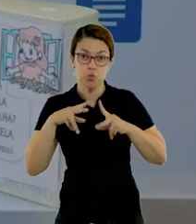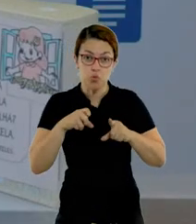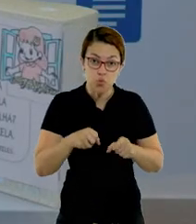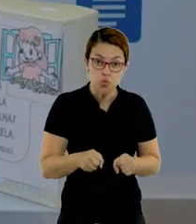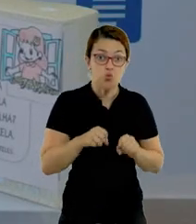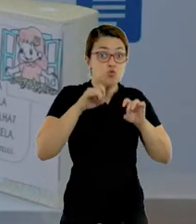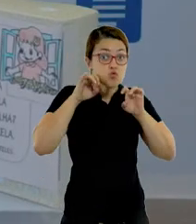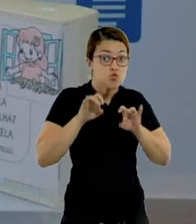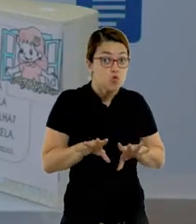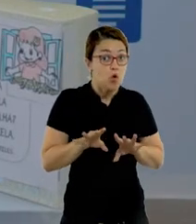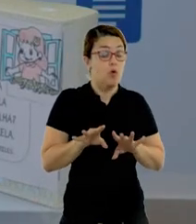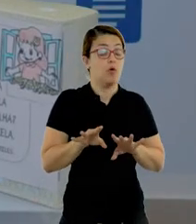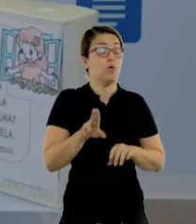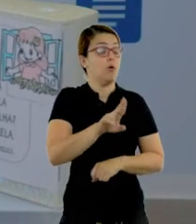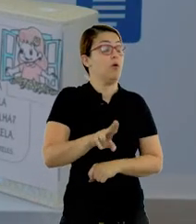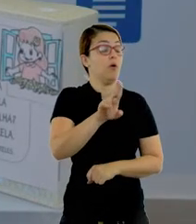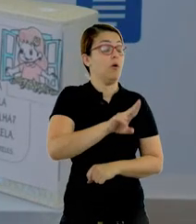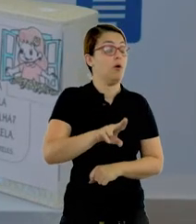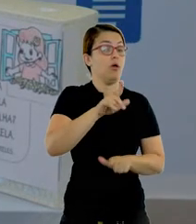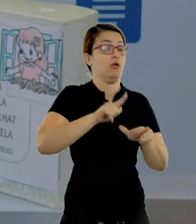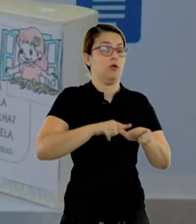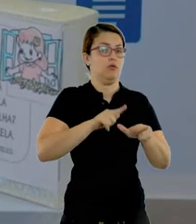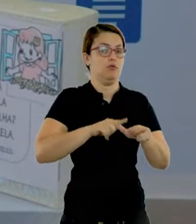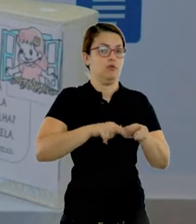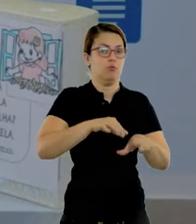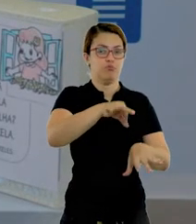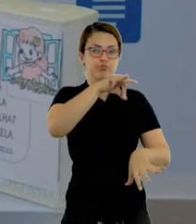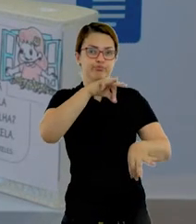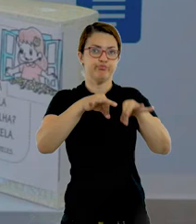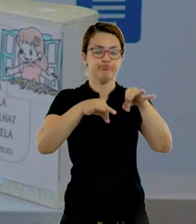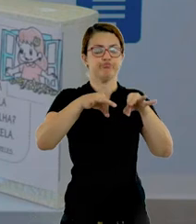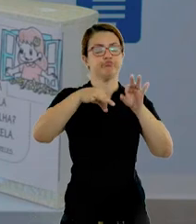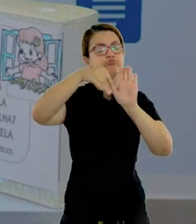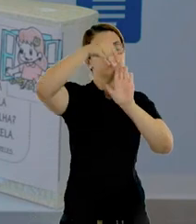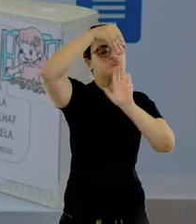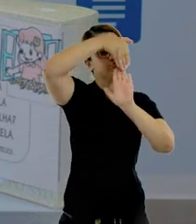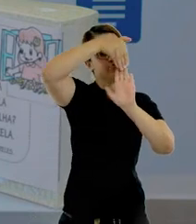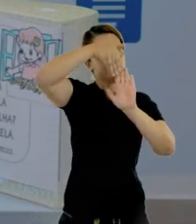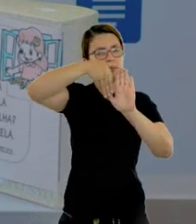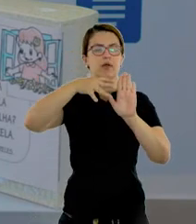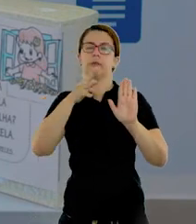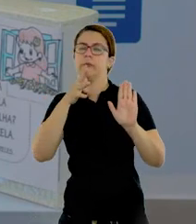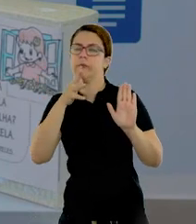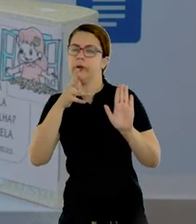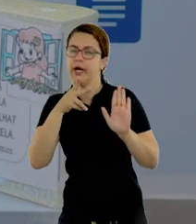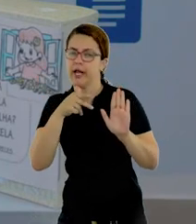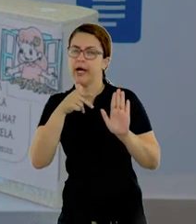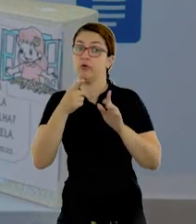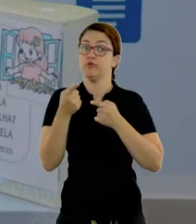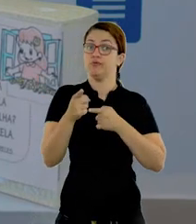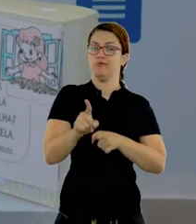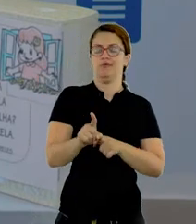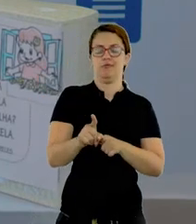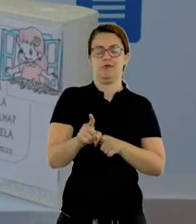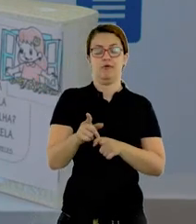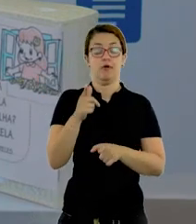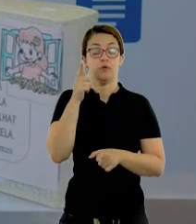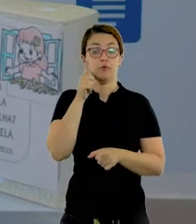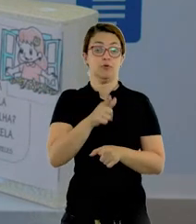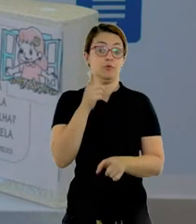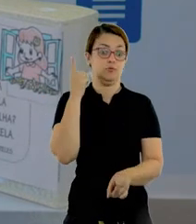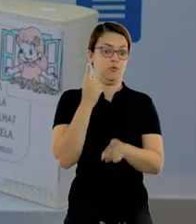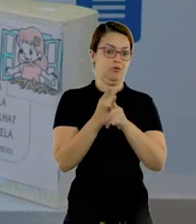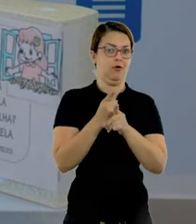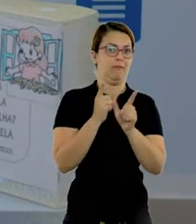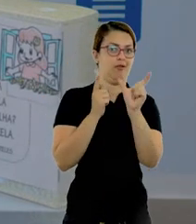todinho somente com as letrinhas móveis. É um desafio para a criança, porque vai ficar um pouco mais demorado, mas ela vai conseguir